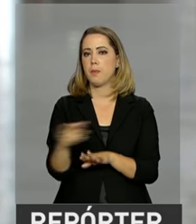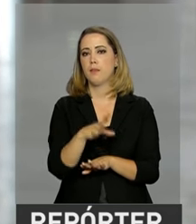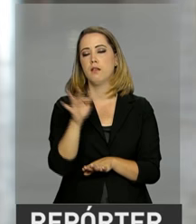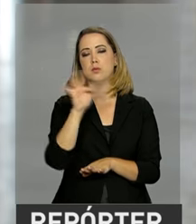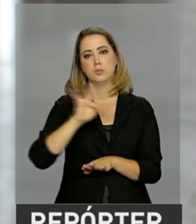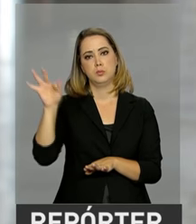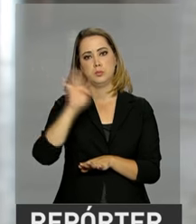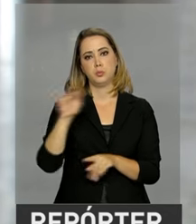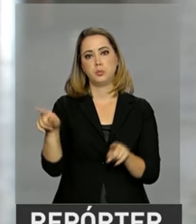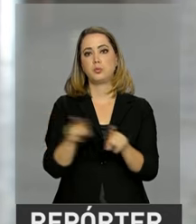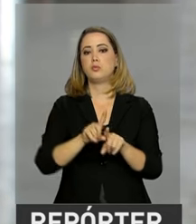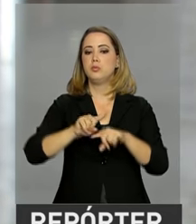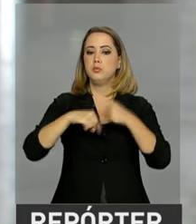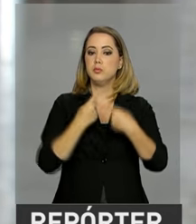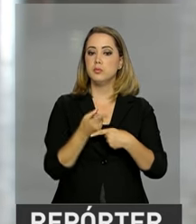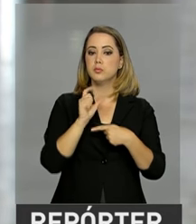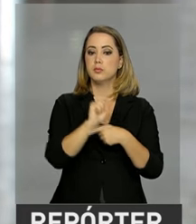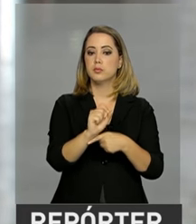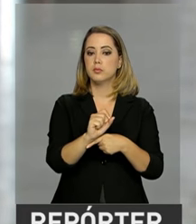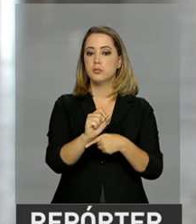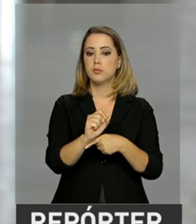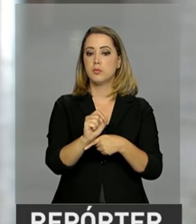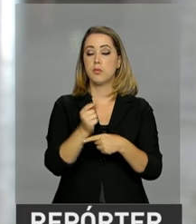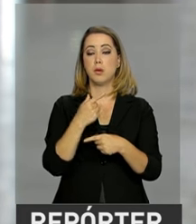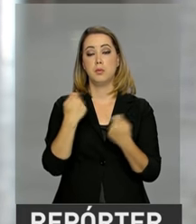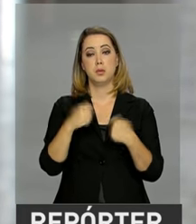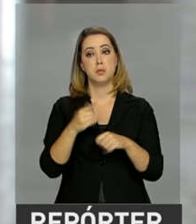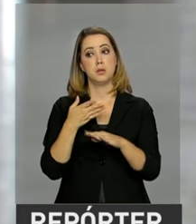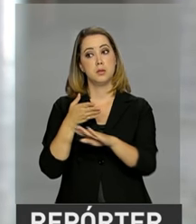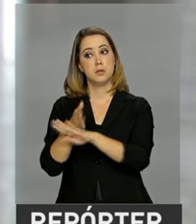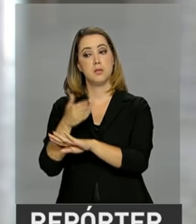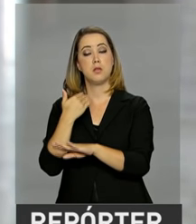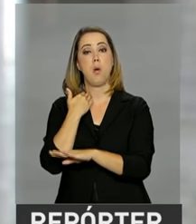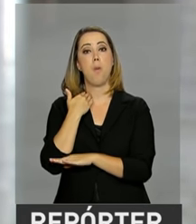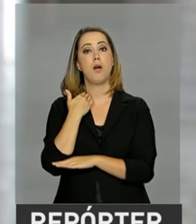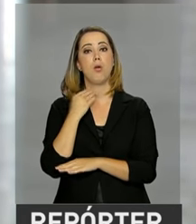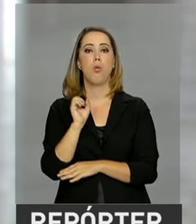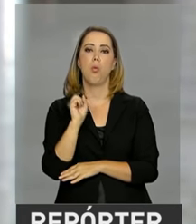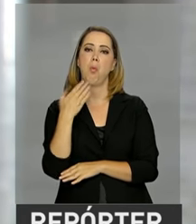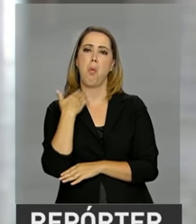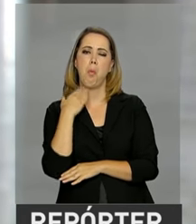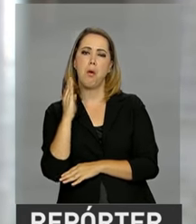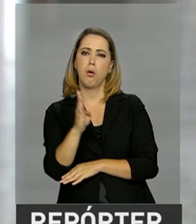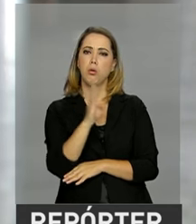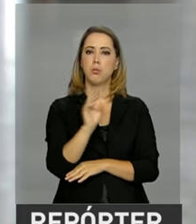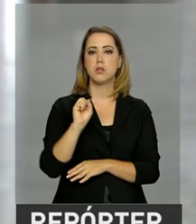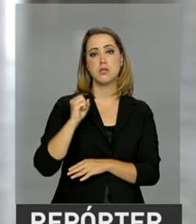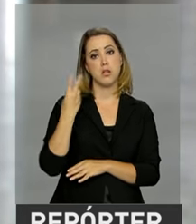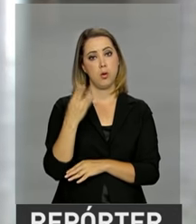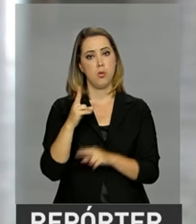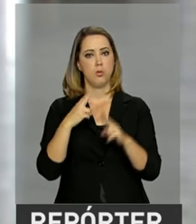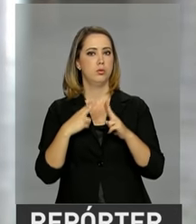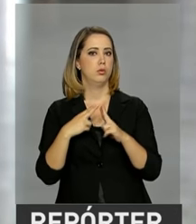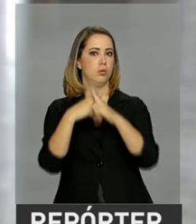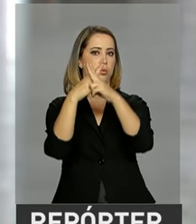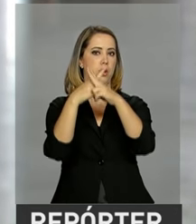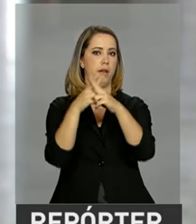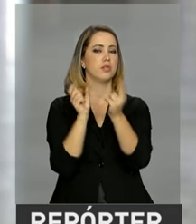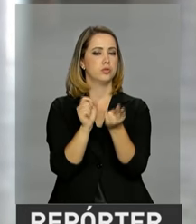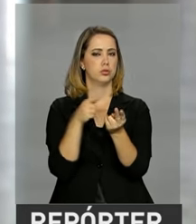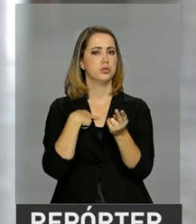de ensino superior e logo depois ir a um banco que pode ser o Banco do Brasil ou a Caixa Econômica Federal são as